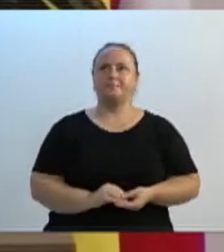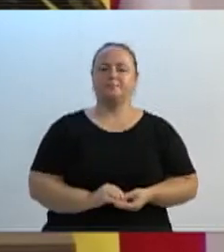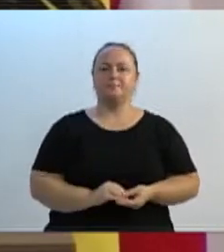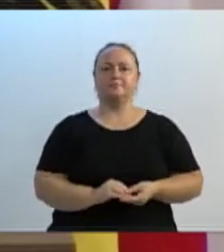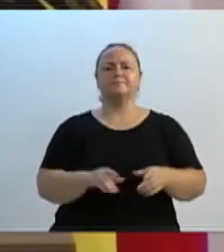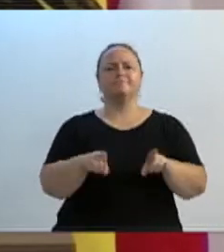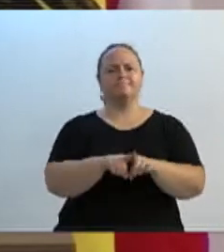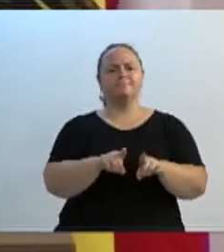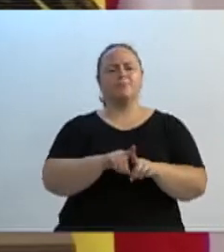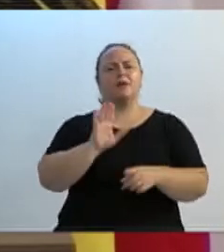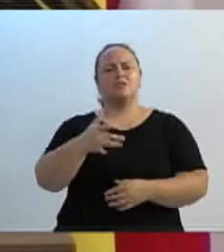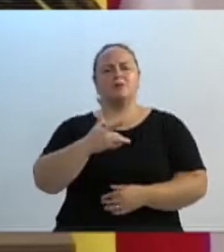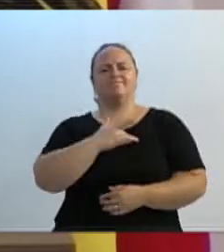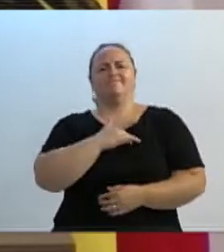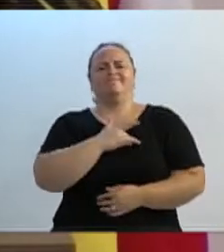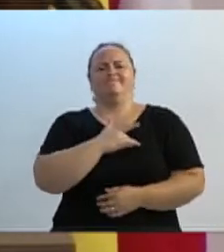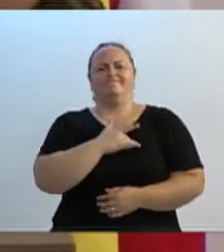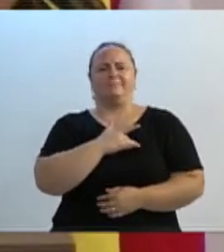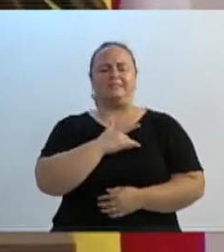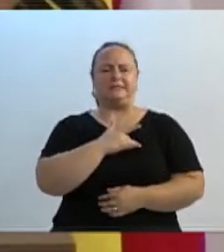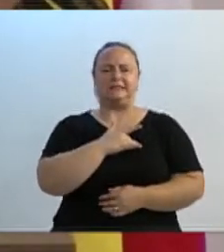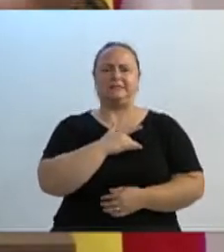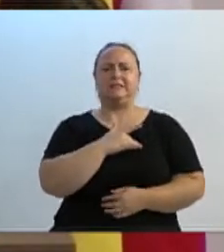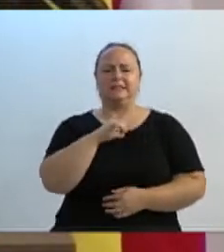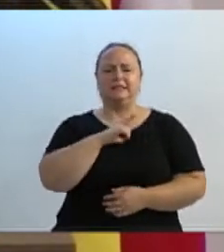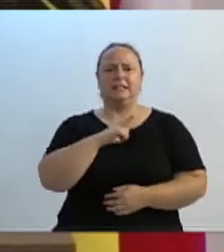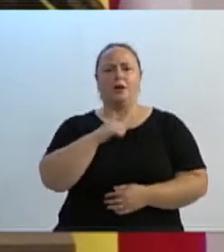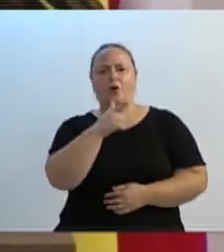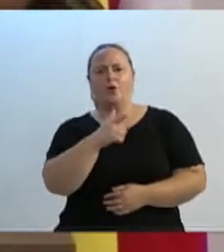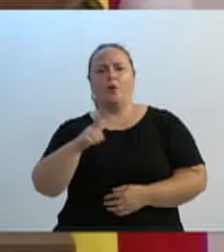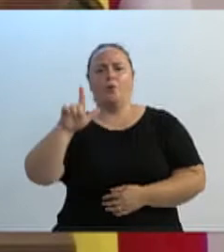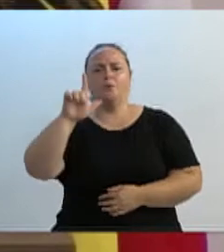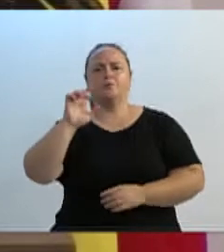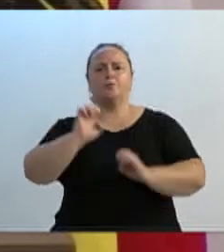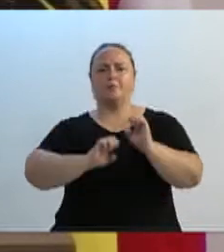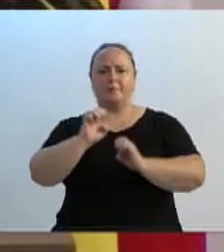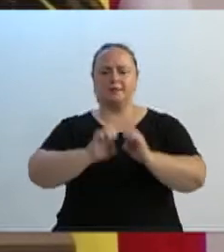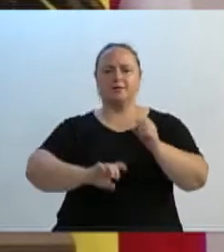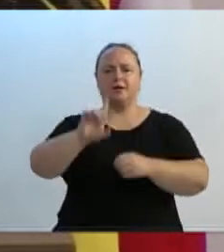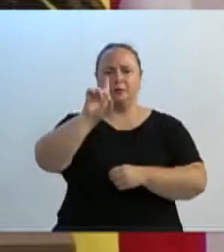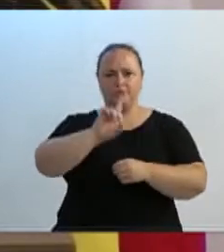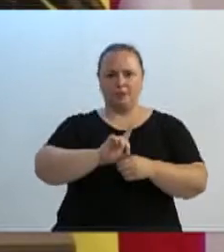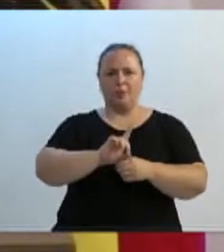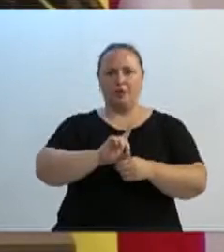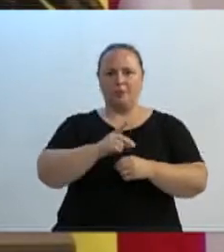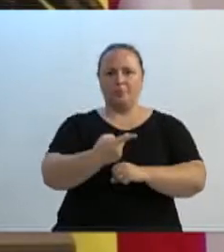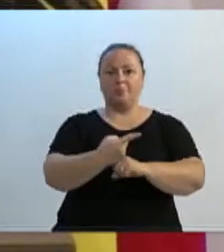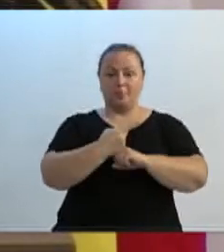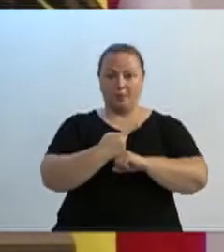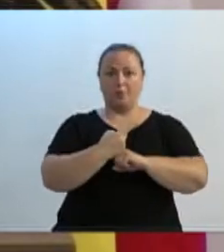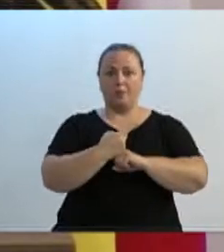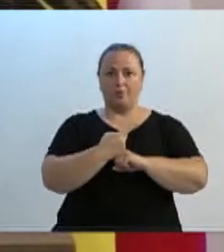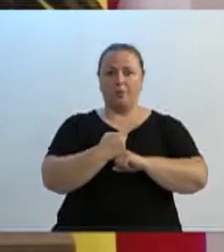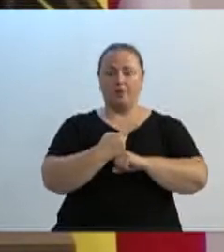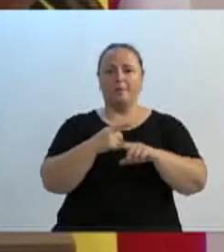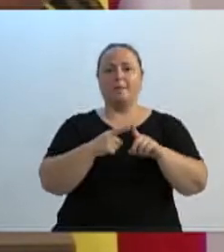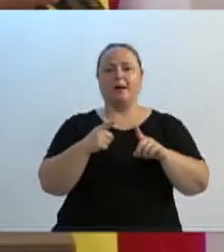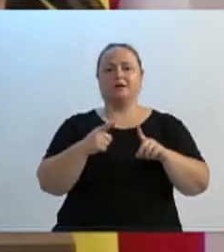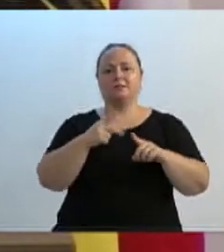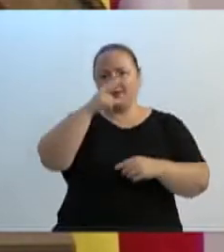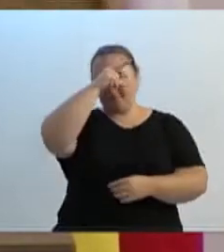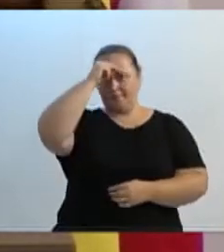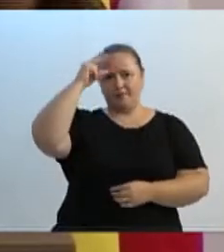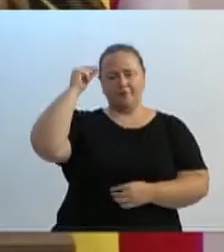muito lamentável, do qual um empresário de outra cidade me procurou para fazer essa doação. A administração pública acabou dizendo que não tinha